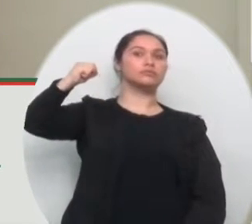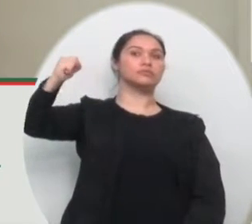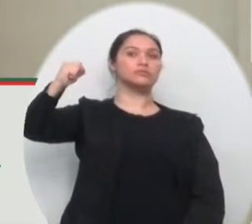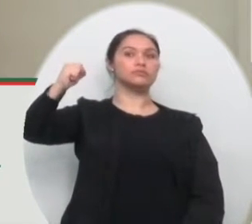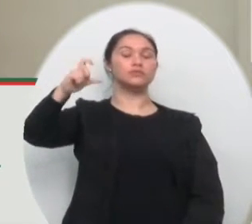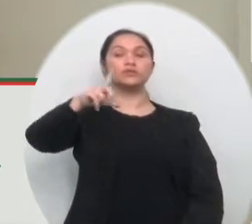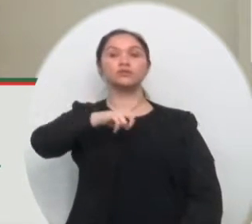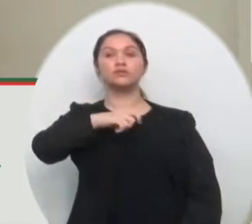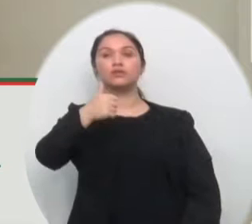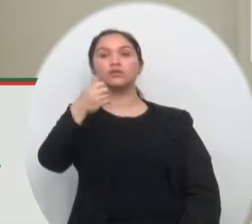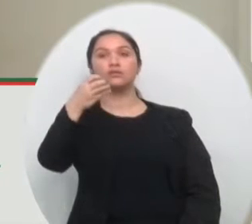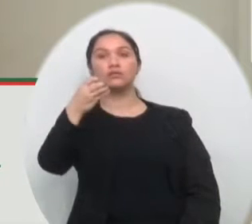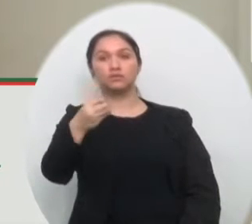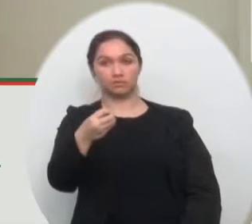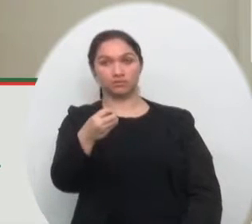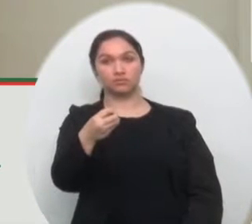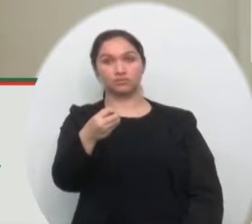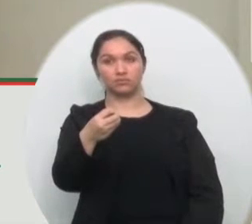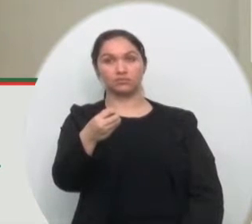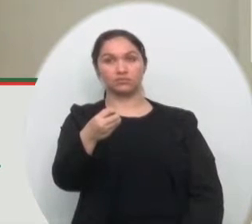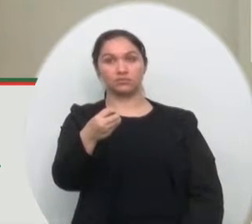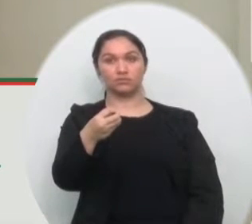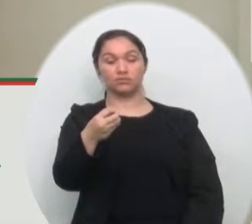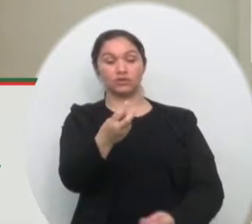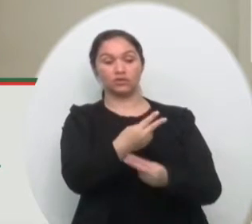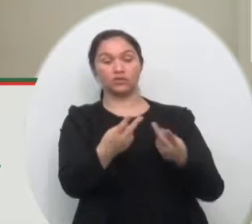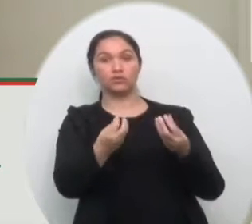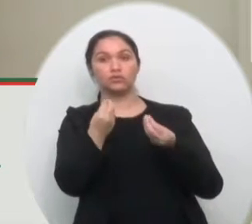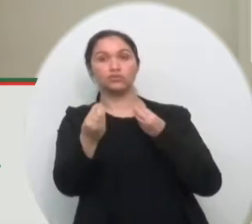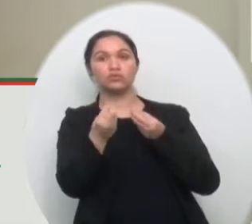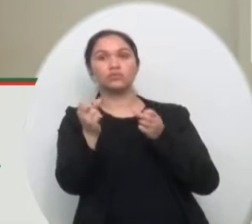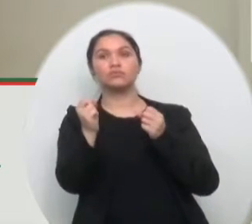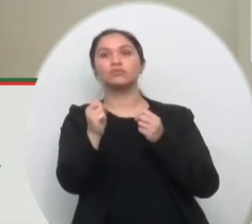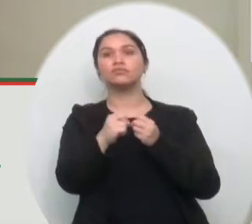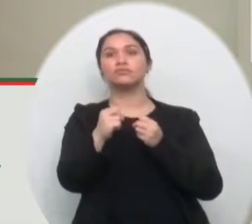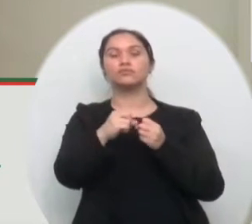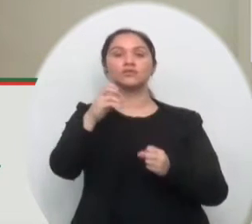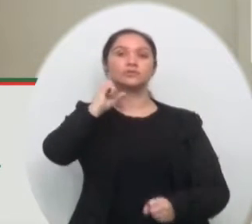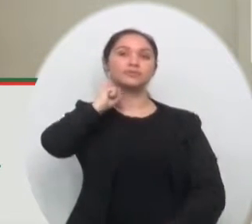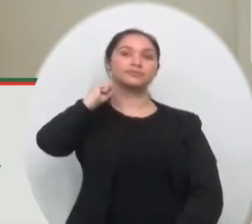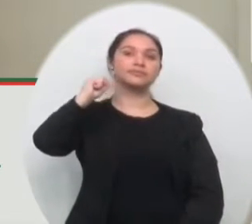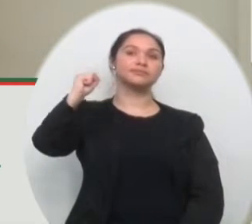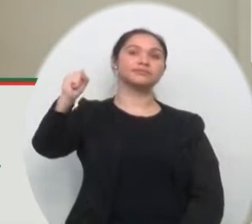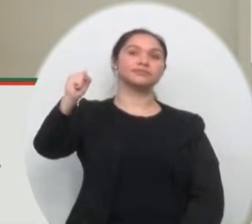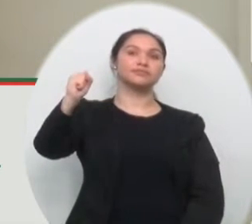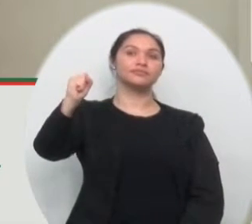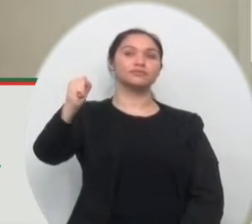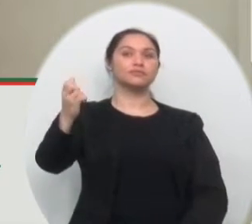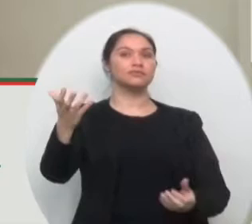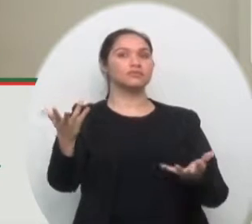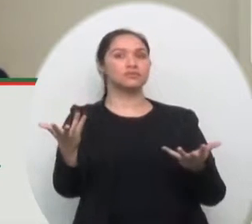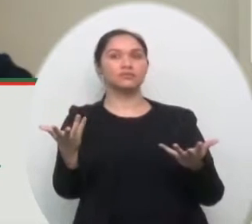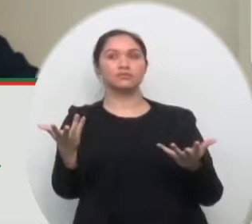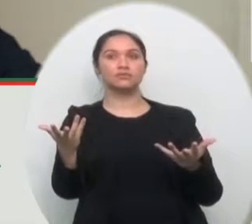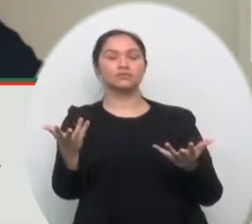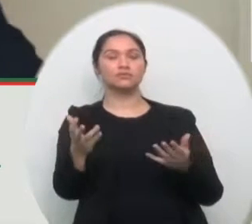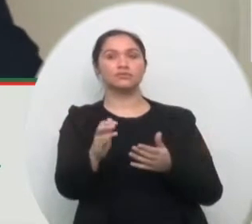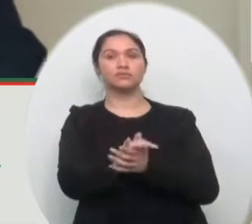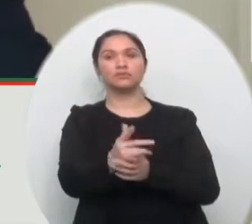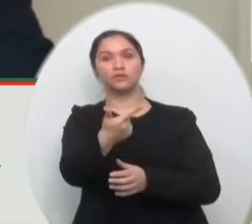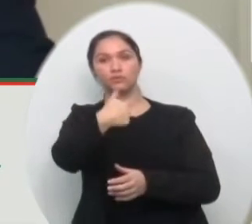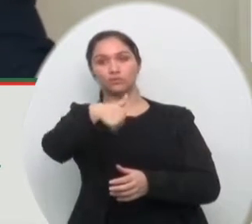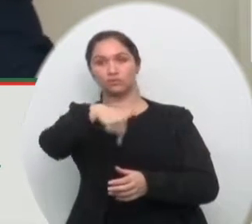passos, desde como você conceber um nó de forca até como proceder para se enforcar. Ou seja, se nós